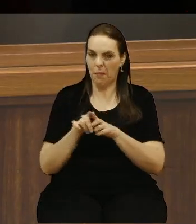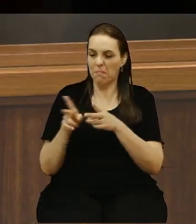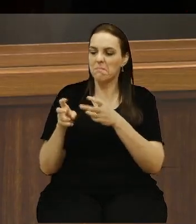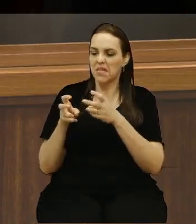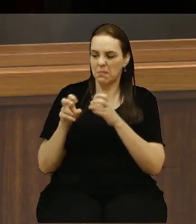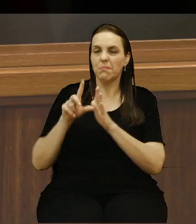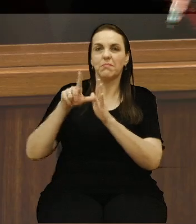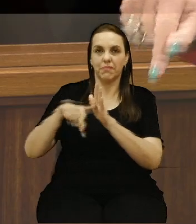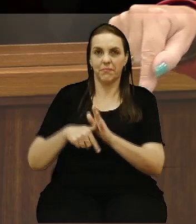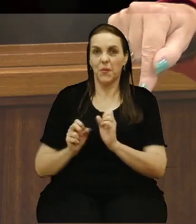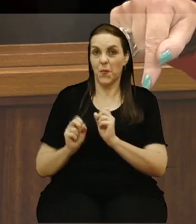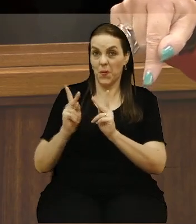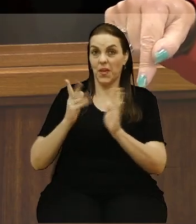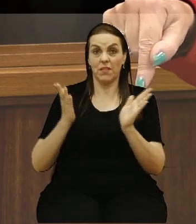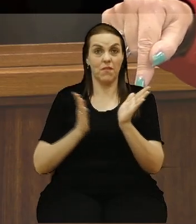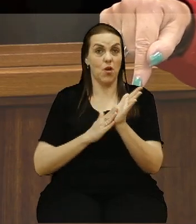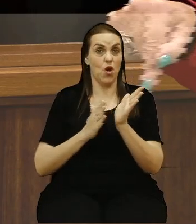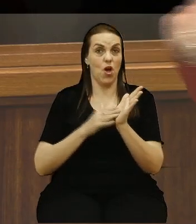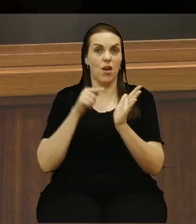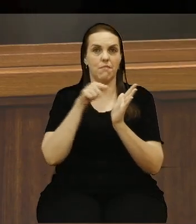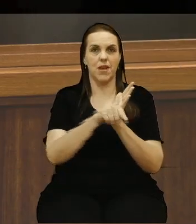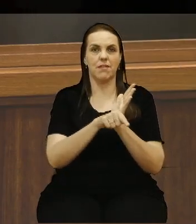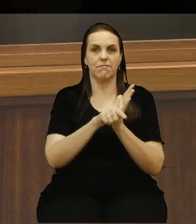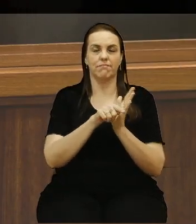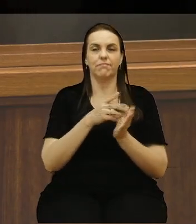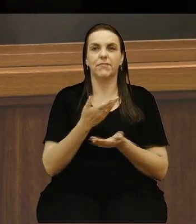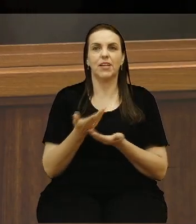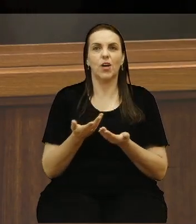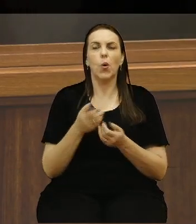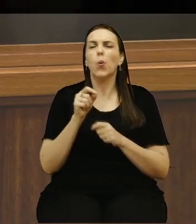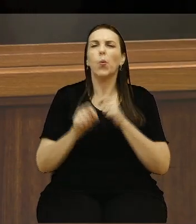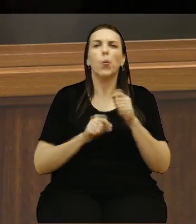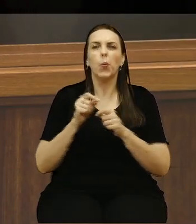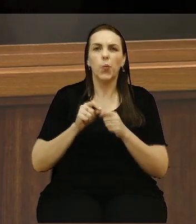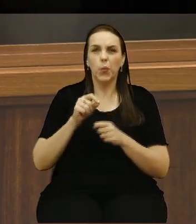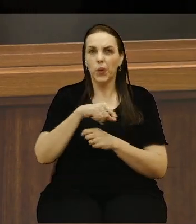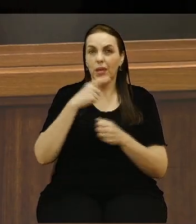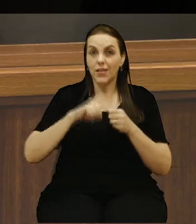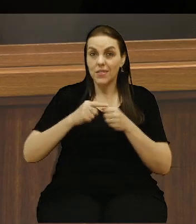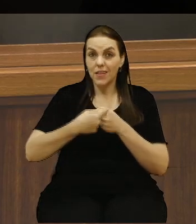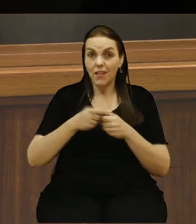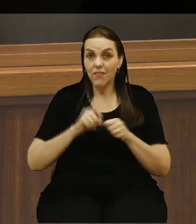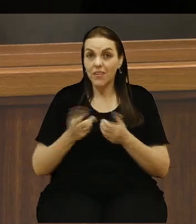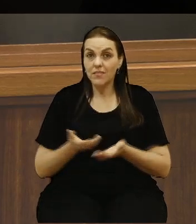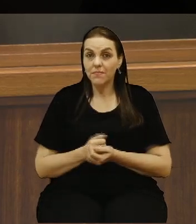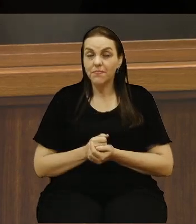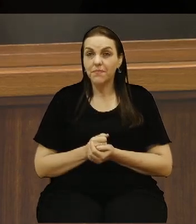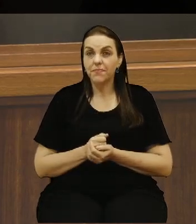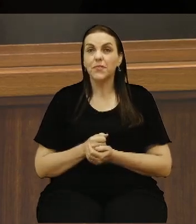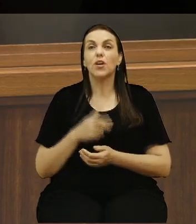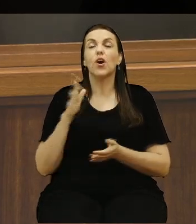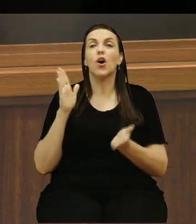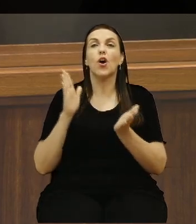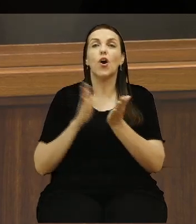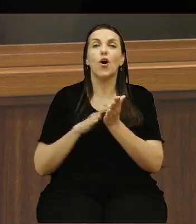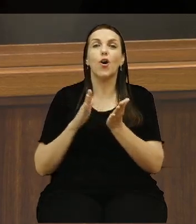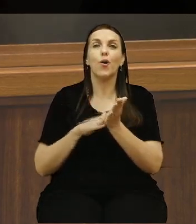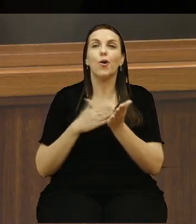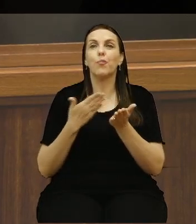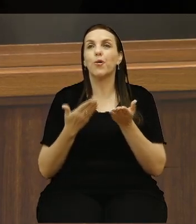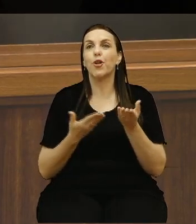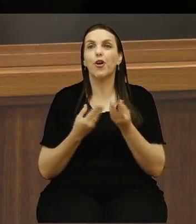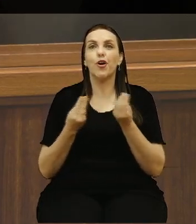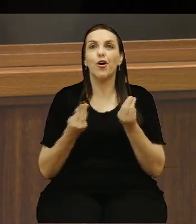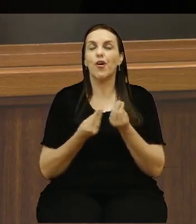beleza, então vamos cobrar do InSaúde. O que o município fez? Cobrou com